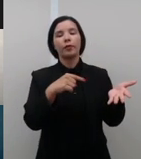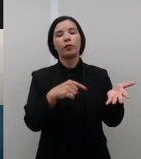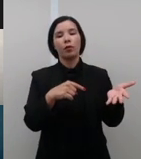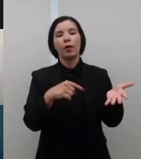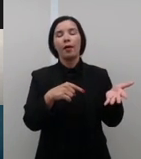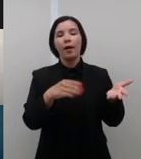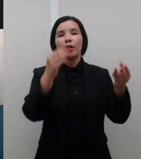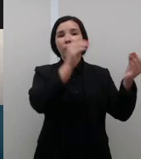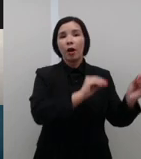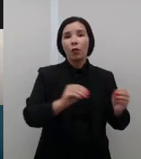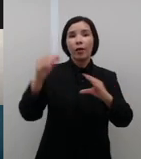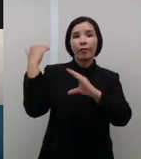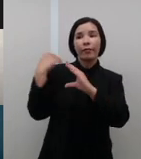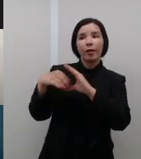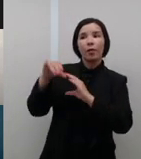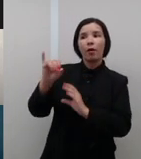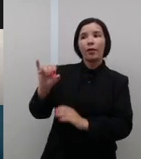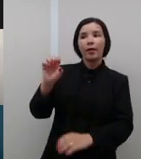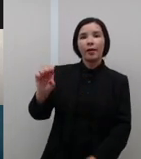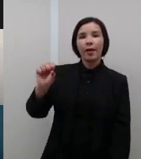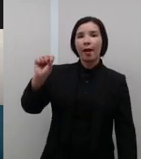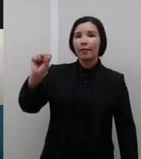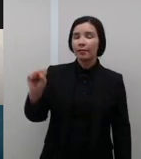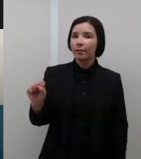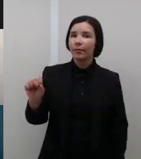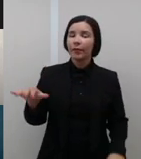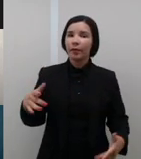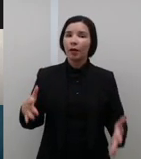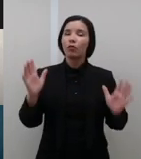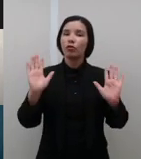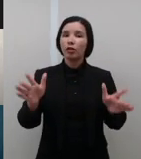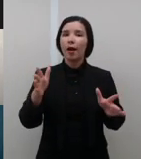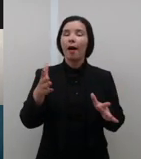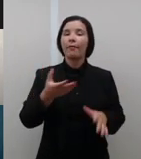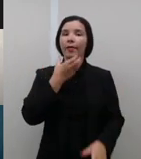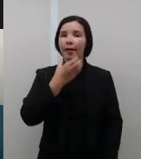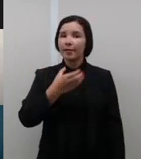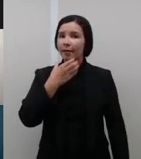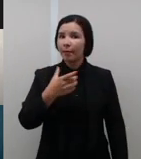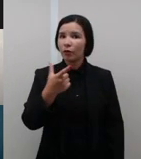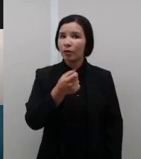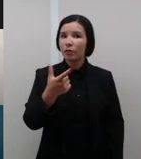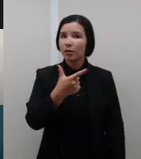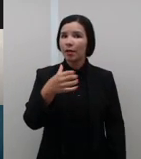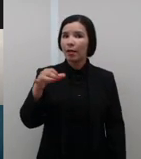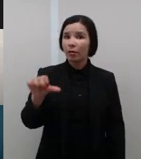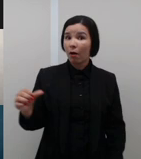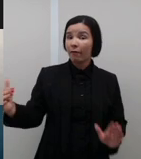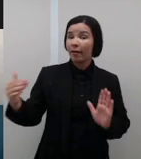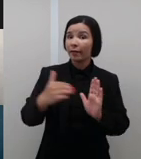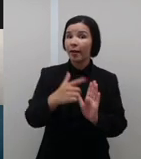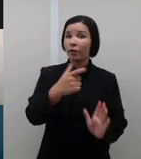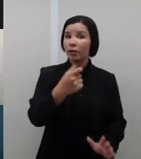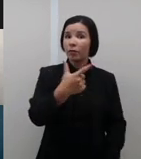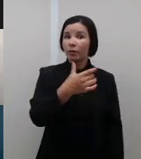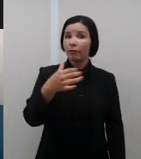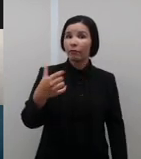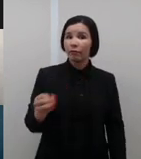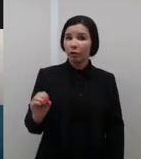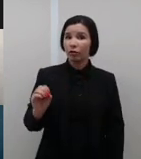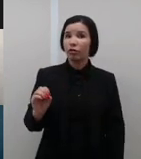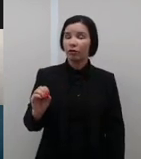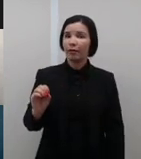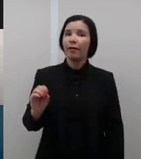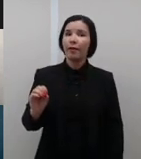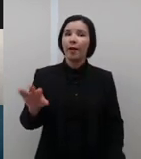o que ocorreu no período entre 15 de dezembro de 2019 a 3 de janeiro de 2020, levando em conta o que deliberado pela comissão